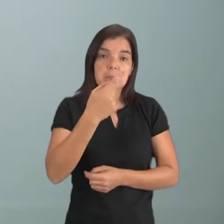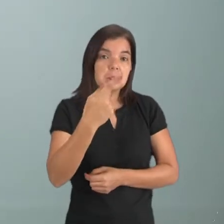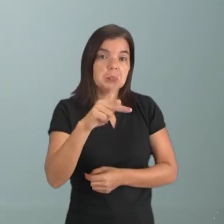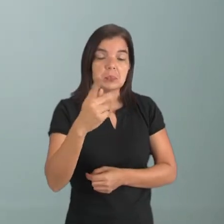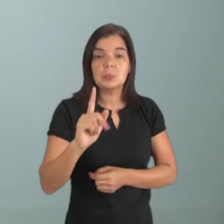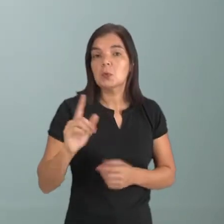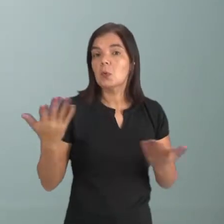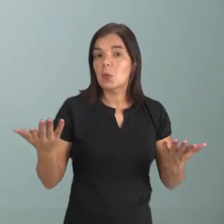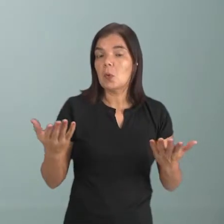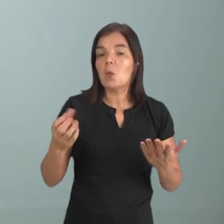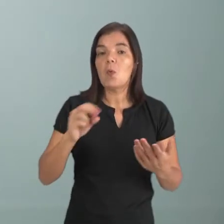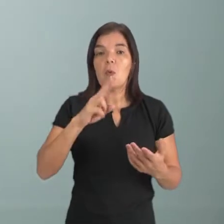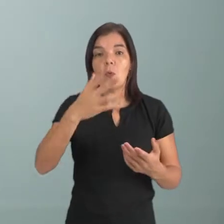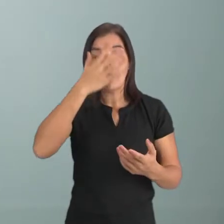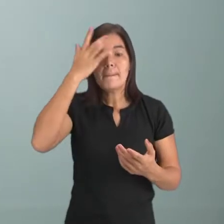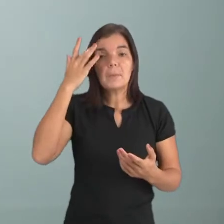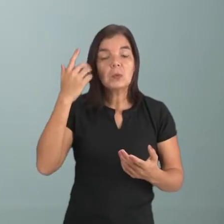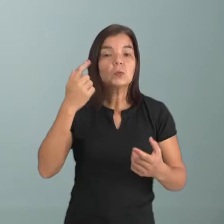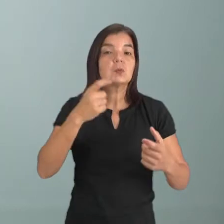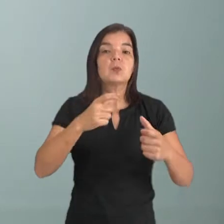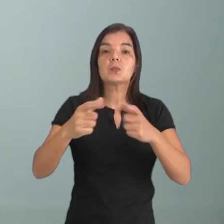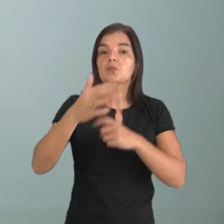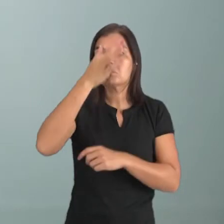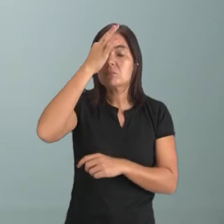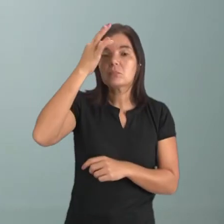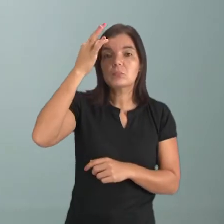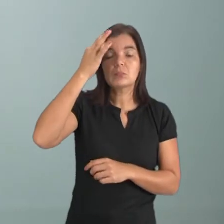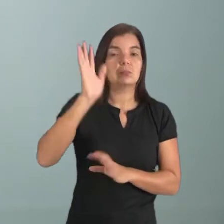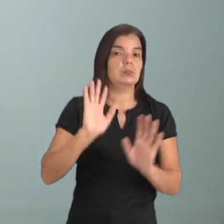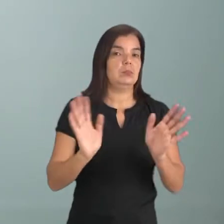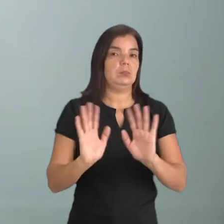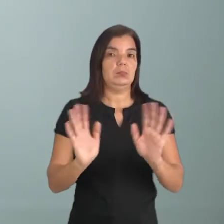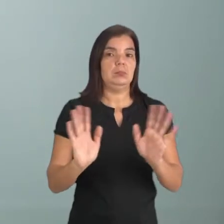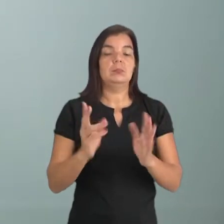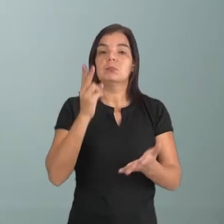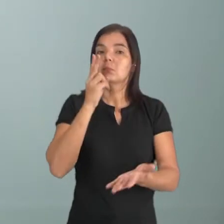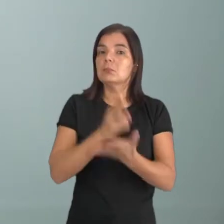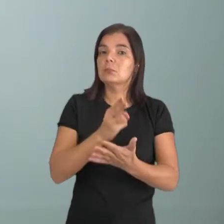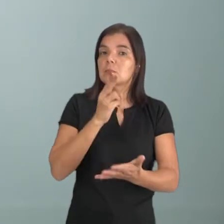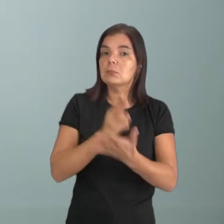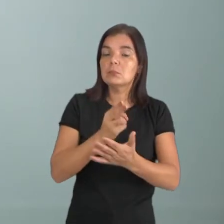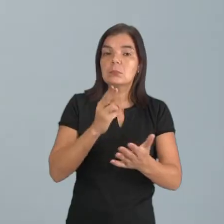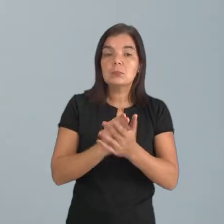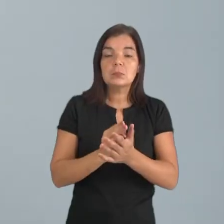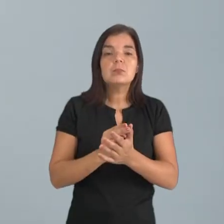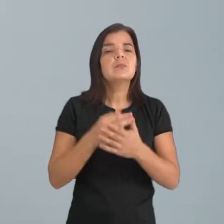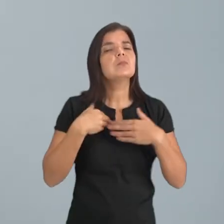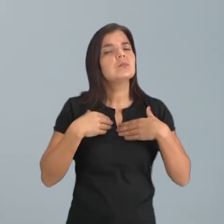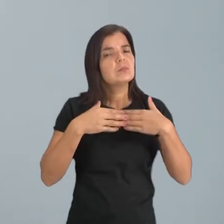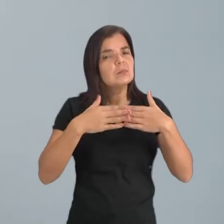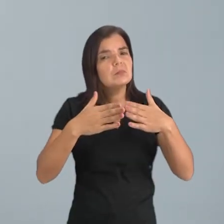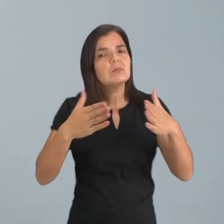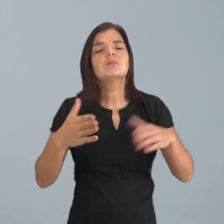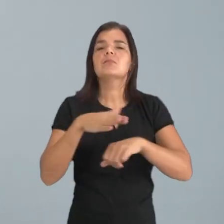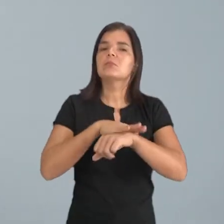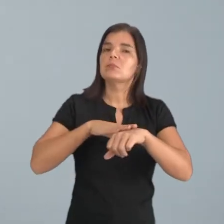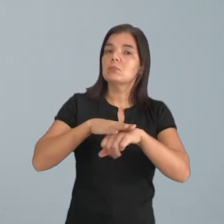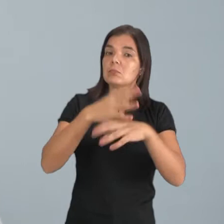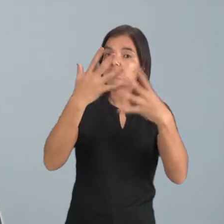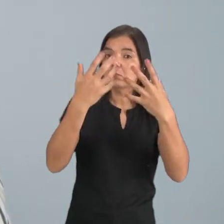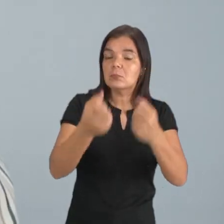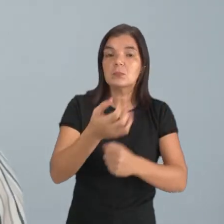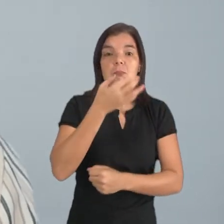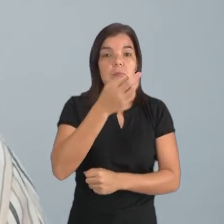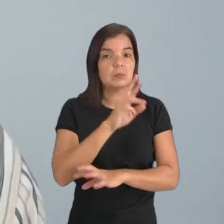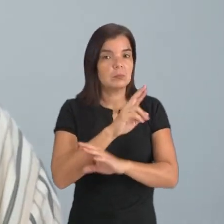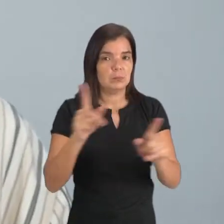seu, ou de um determinado filósofo, não. Você sempre tem que estar aberto ao diálogo, a aceitar um ponto de